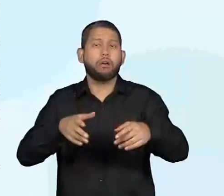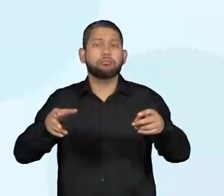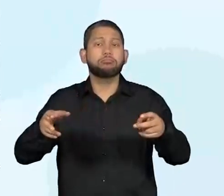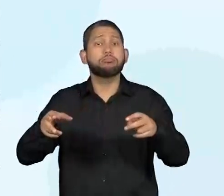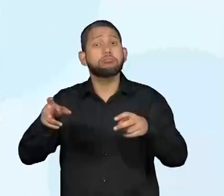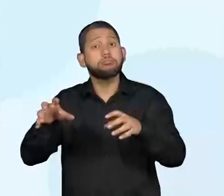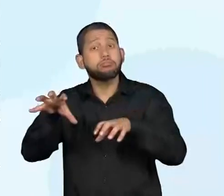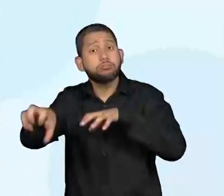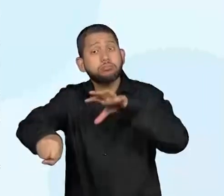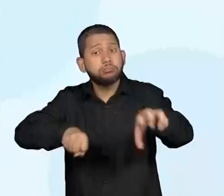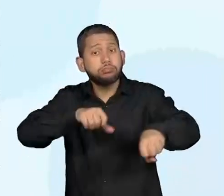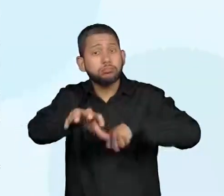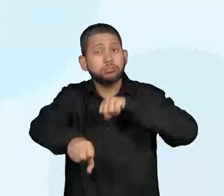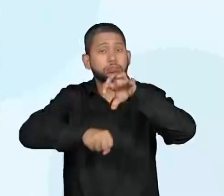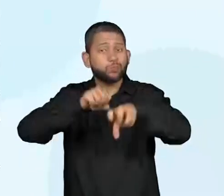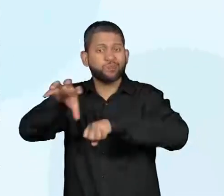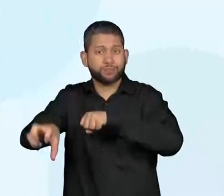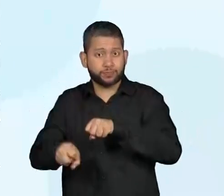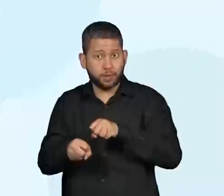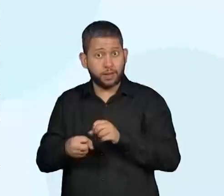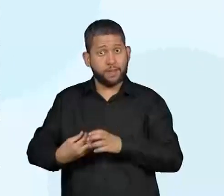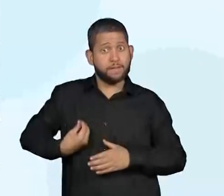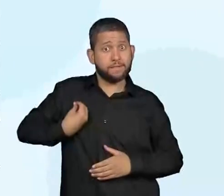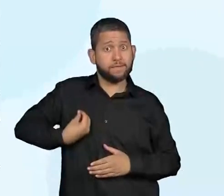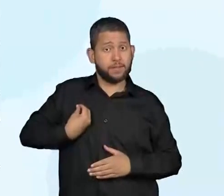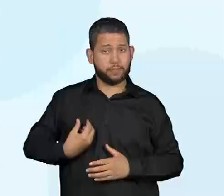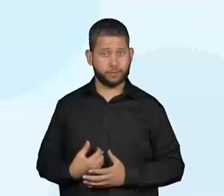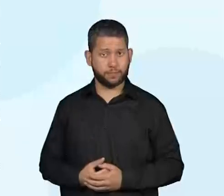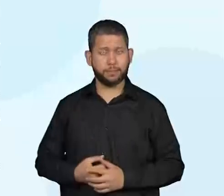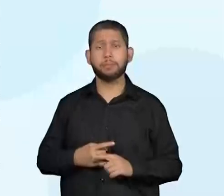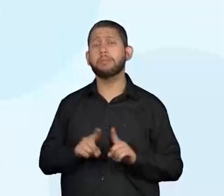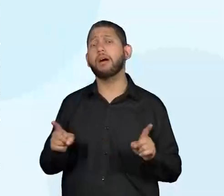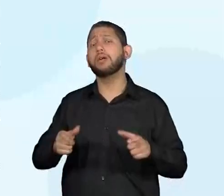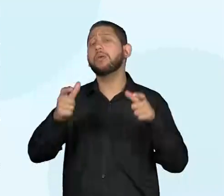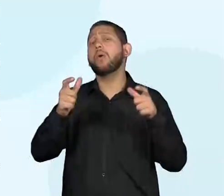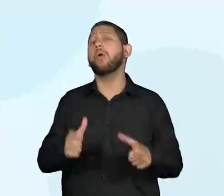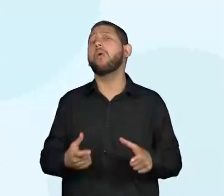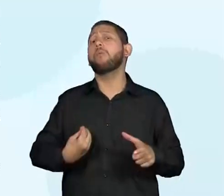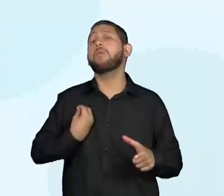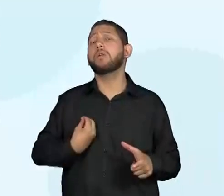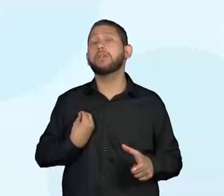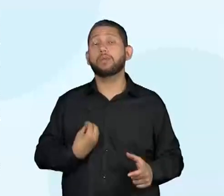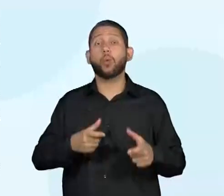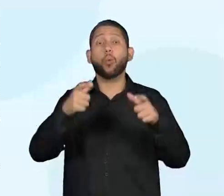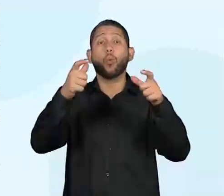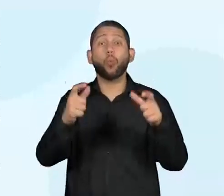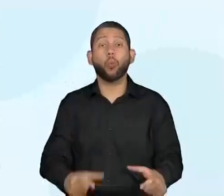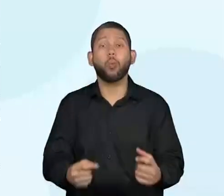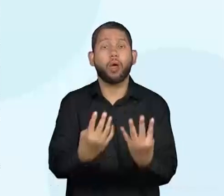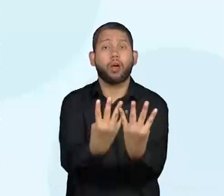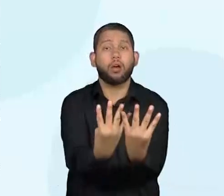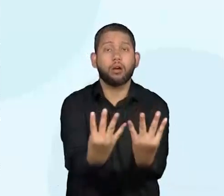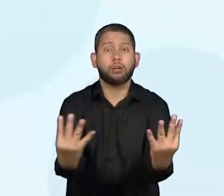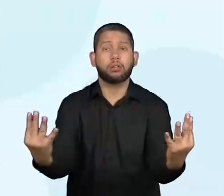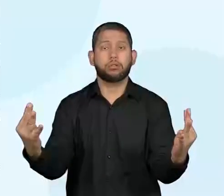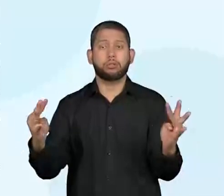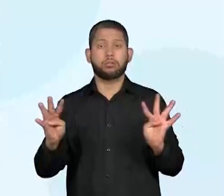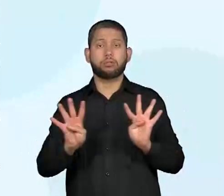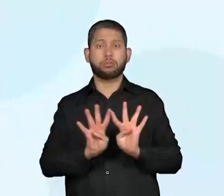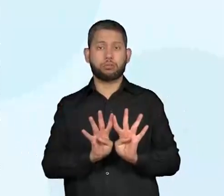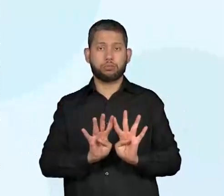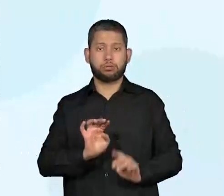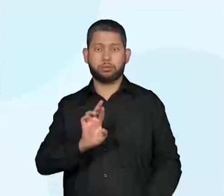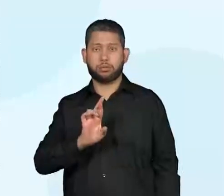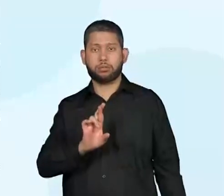e mineral. E aí esses povos geralmente estão alocados em reservas extrativistas, porque aí o governo